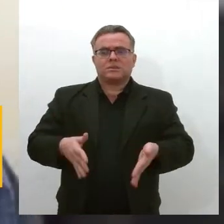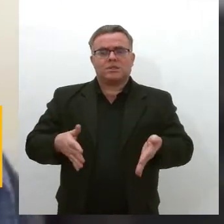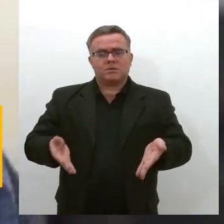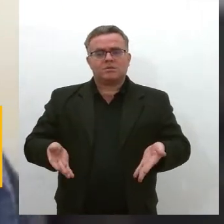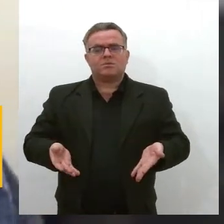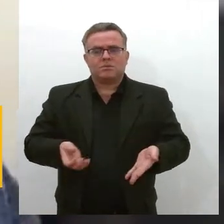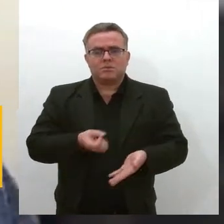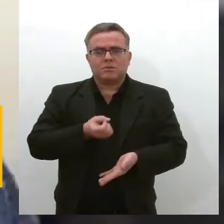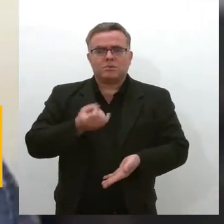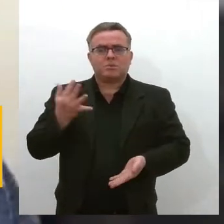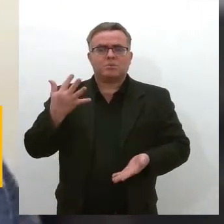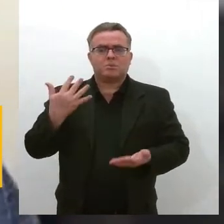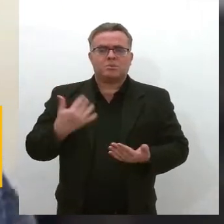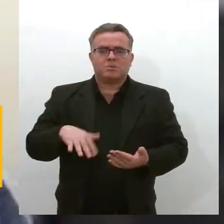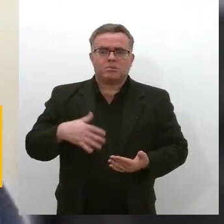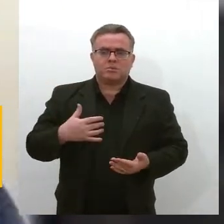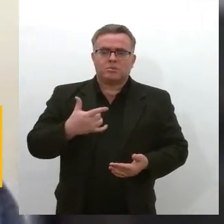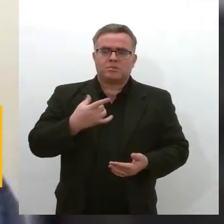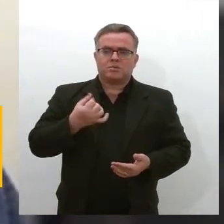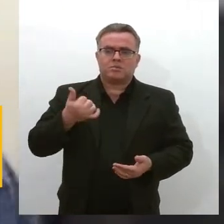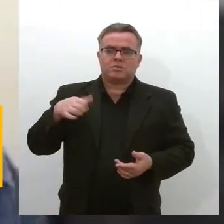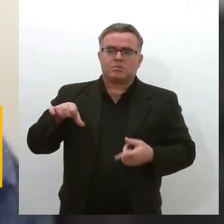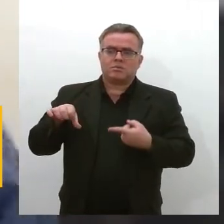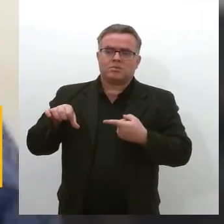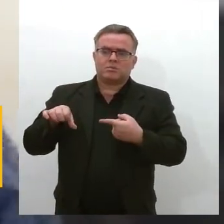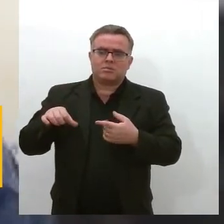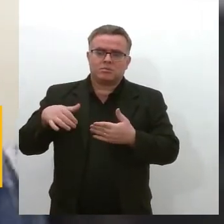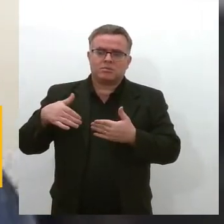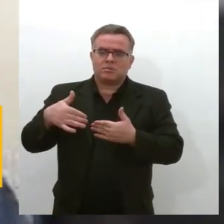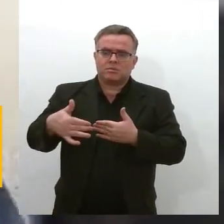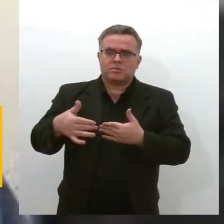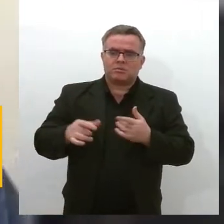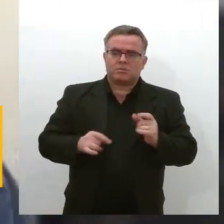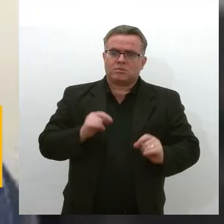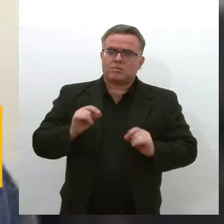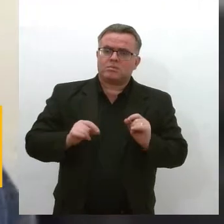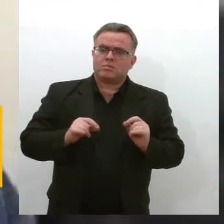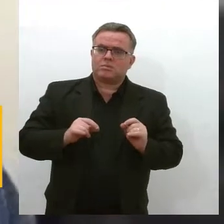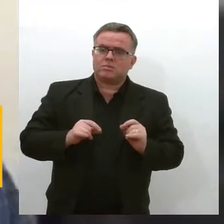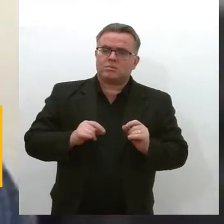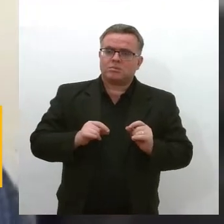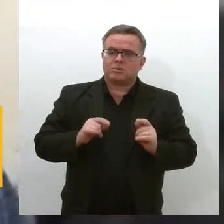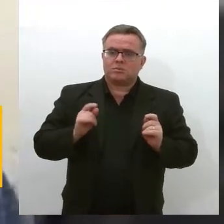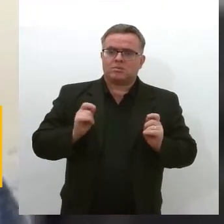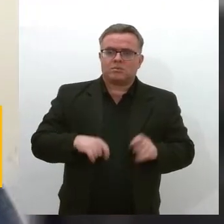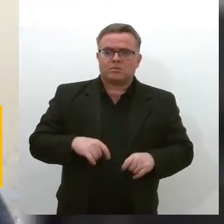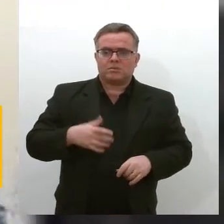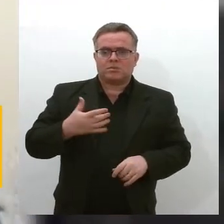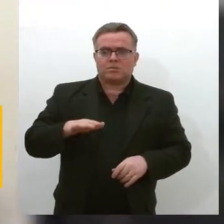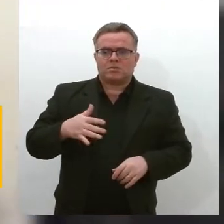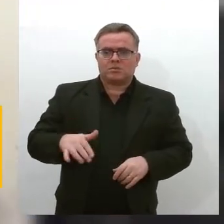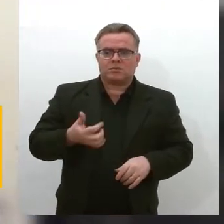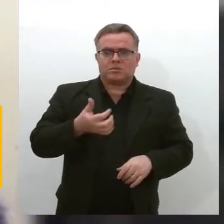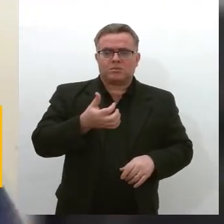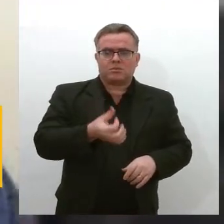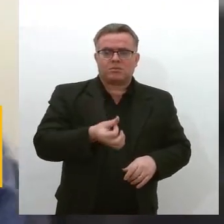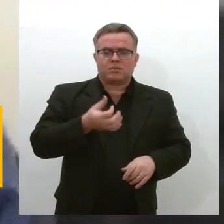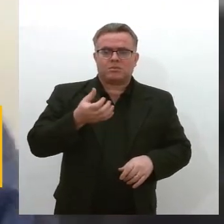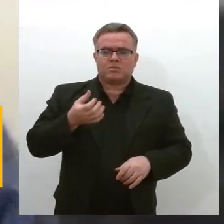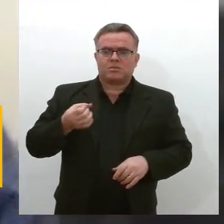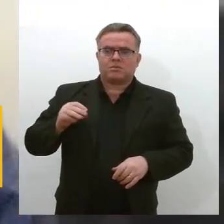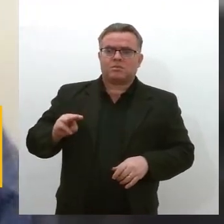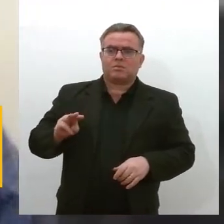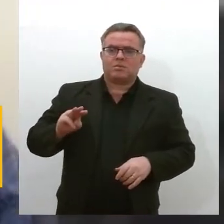ano 2019, a OMS identificou que ela foi responsável pela morte de 700 mil pessoas no